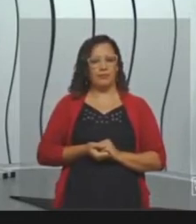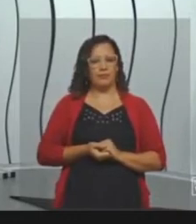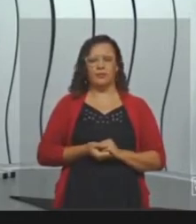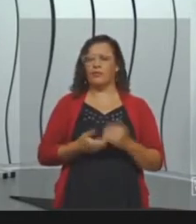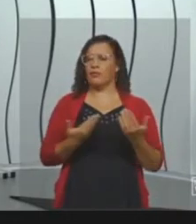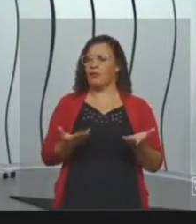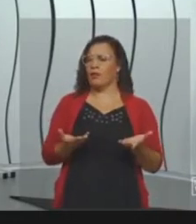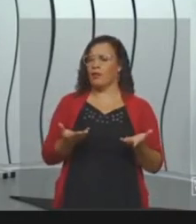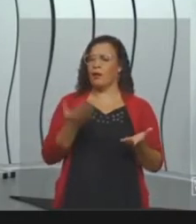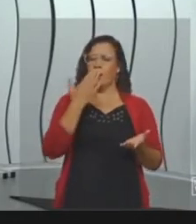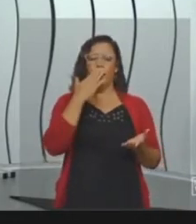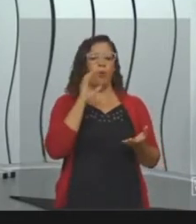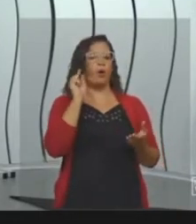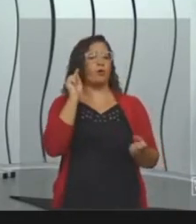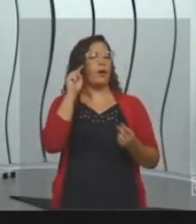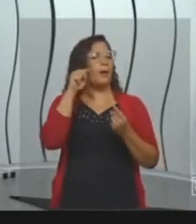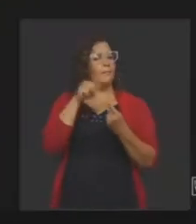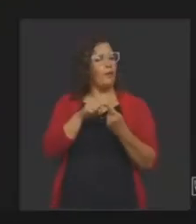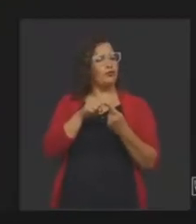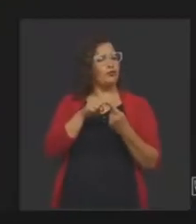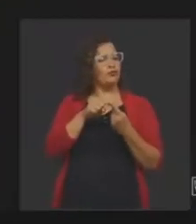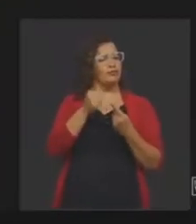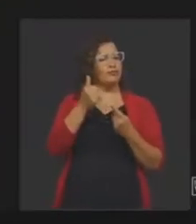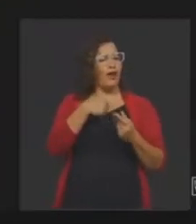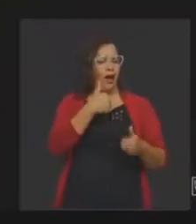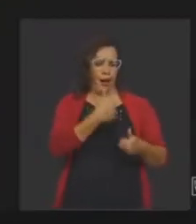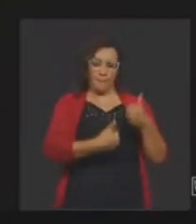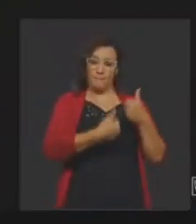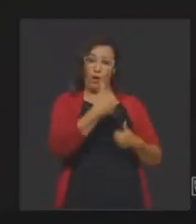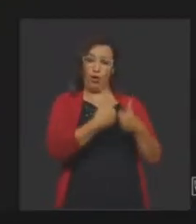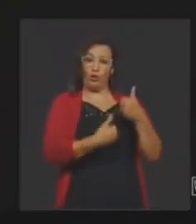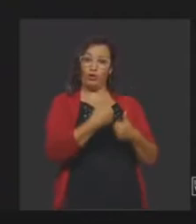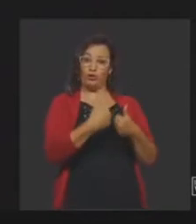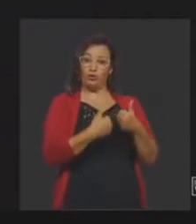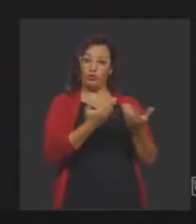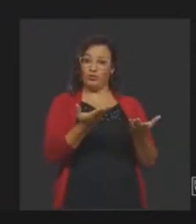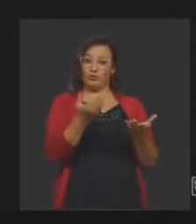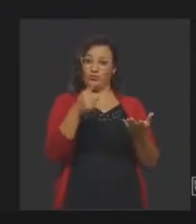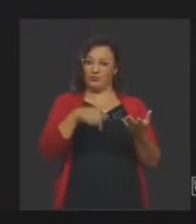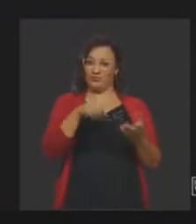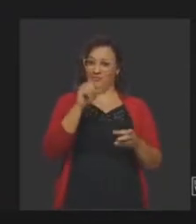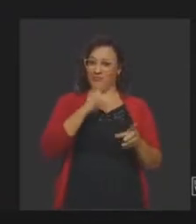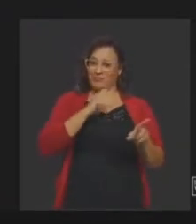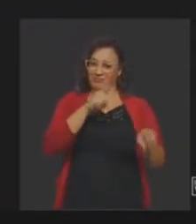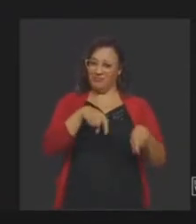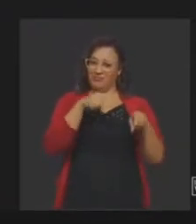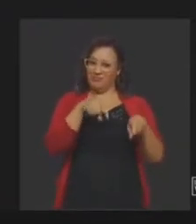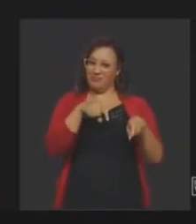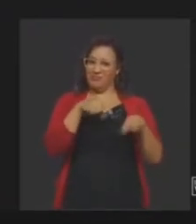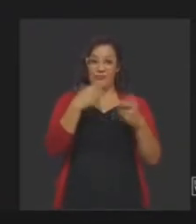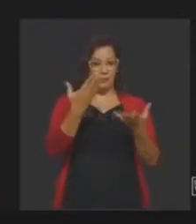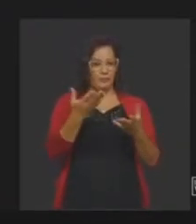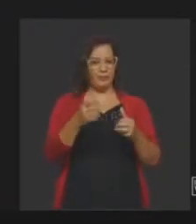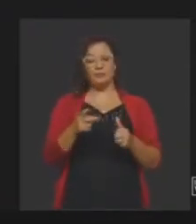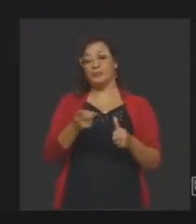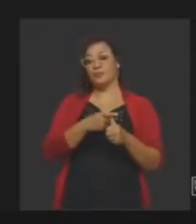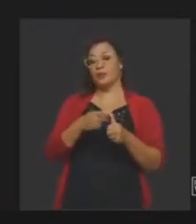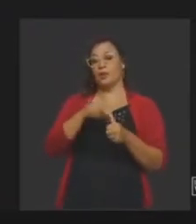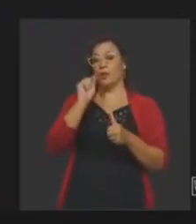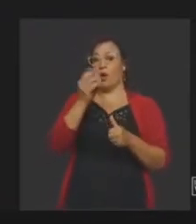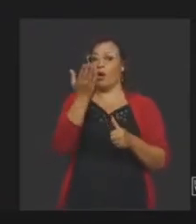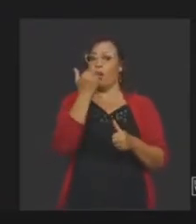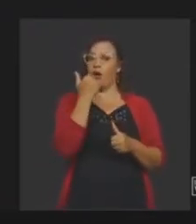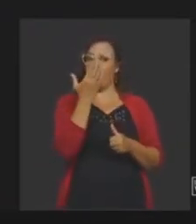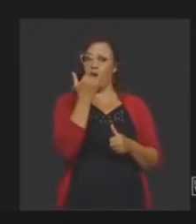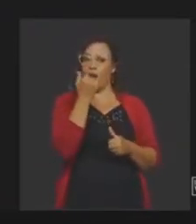Quais seriam os pontos positivos, então, dessa tecnologia na agricultura? Primeiramente aqui, aumento na produção de